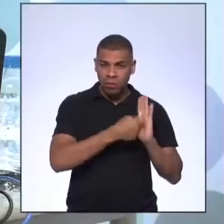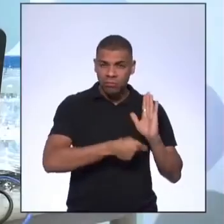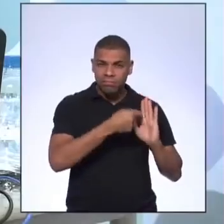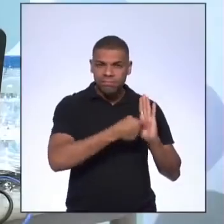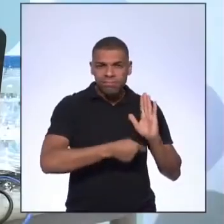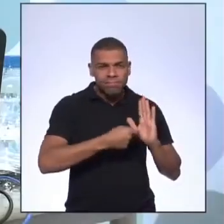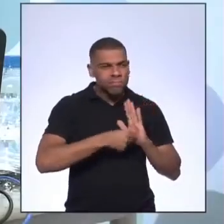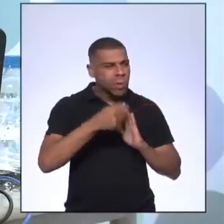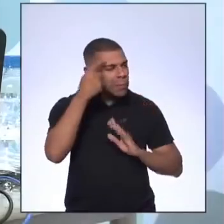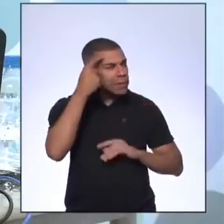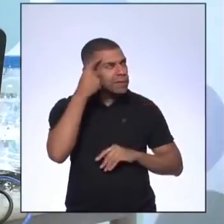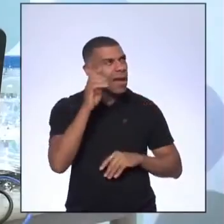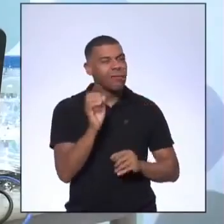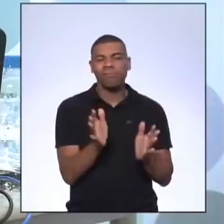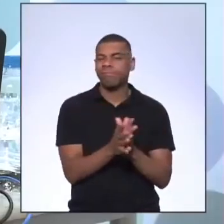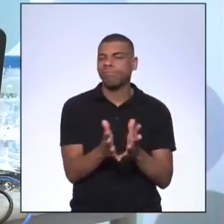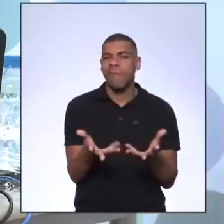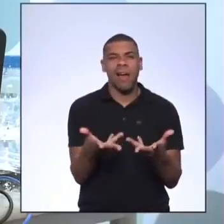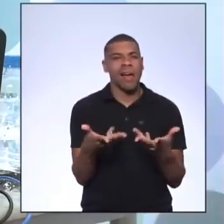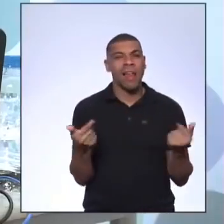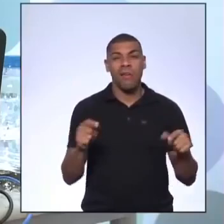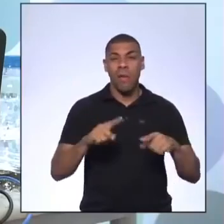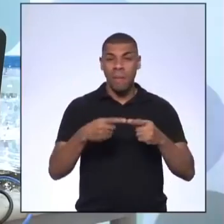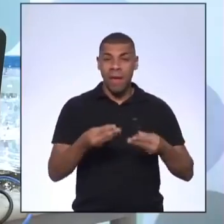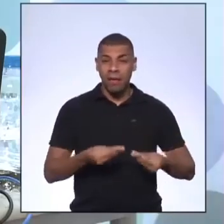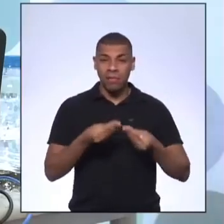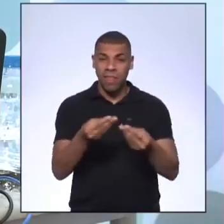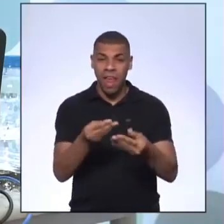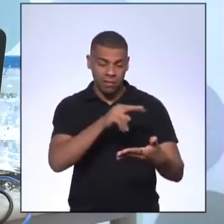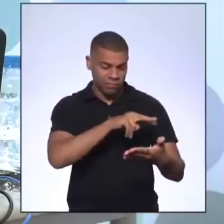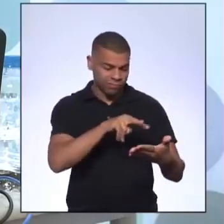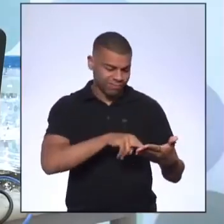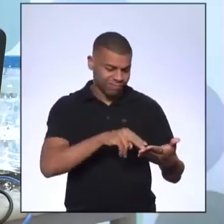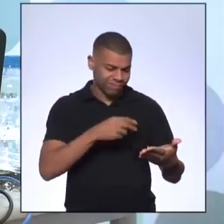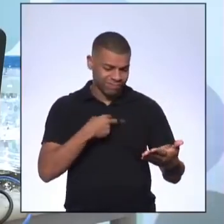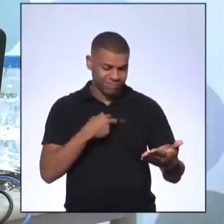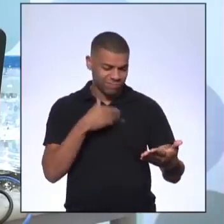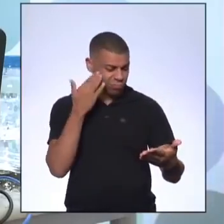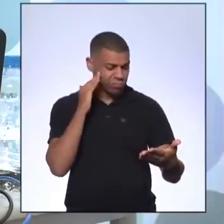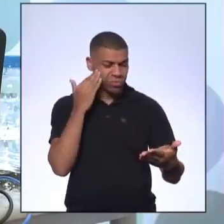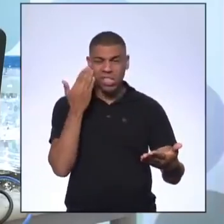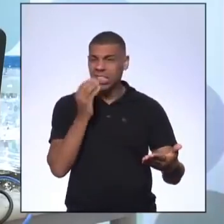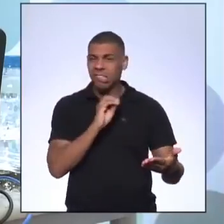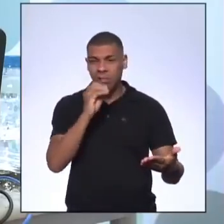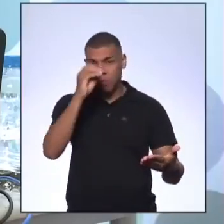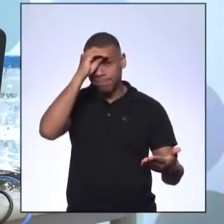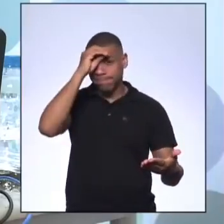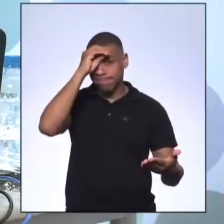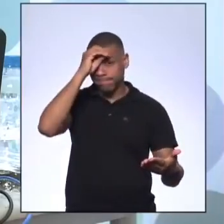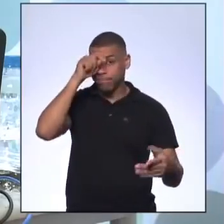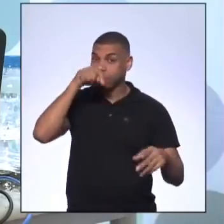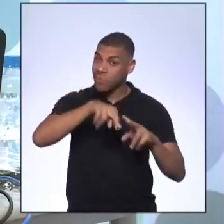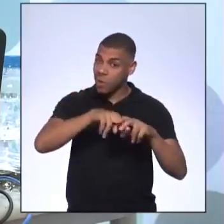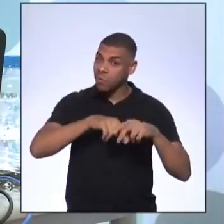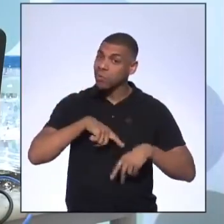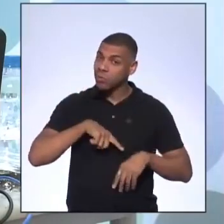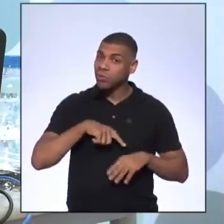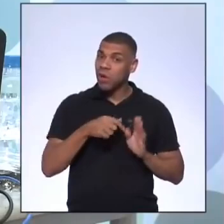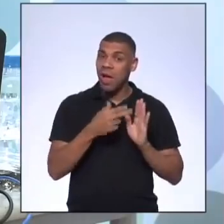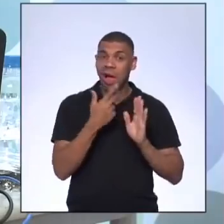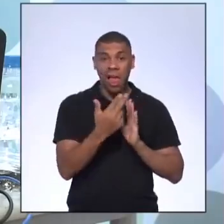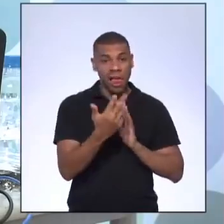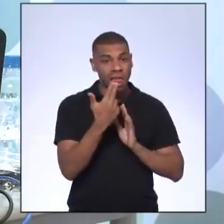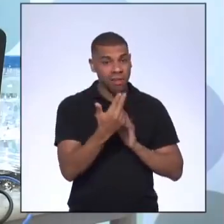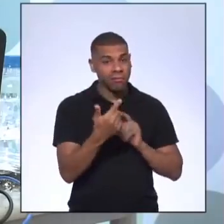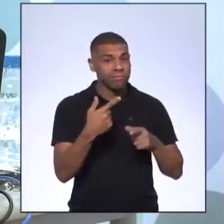está achando que está maravilhoso. Aí, quando o outro vai ler, fala, mas não entendi o que você quis dizer. Então, é nesse momento que vocês conseguem perceber que a linguagem de vocês não está